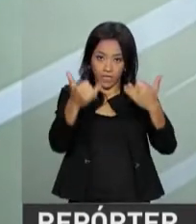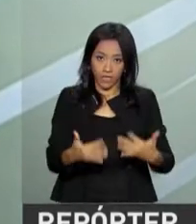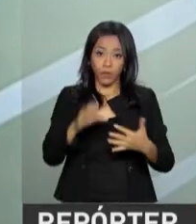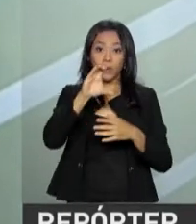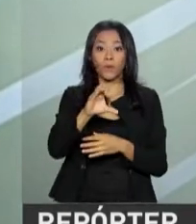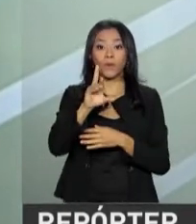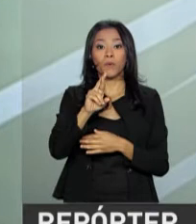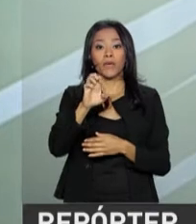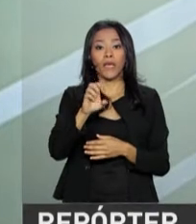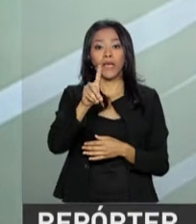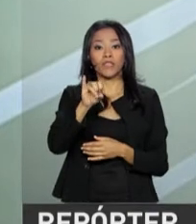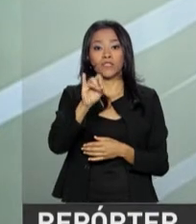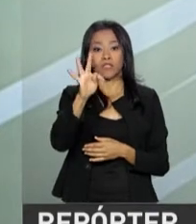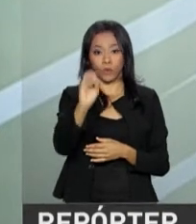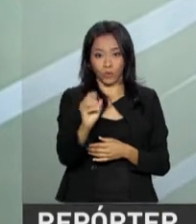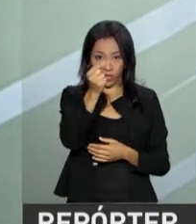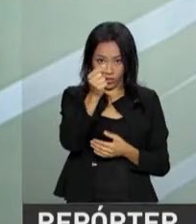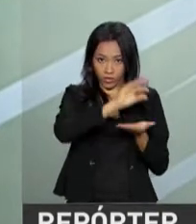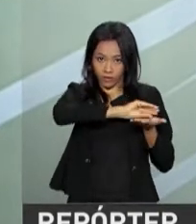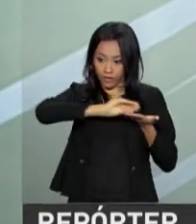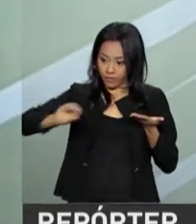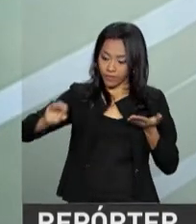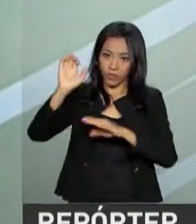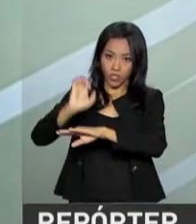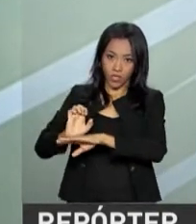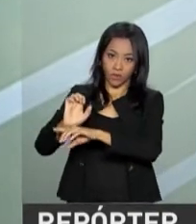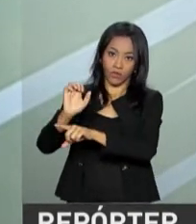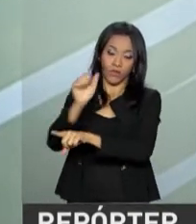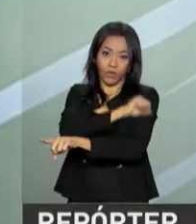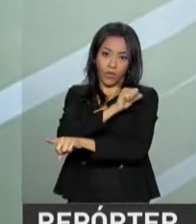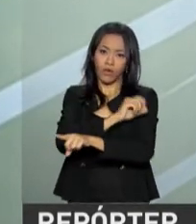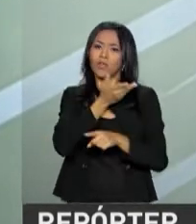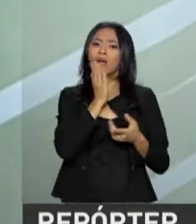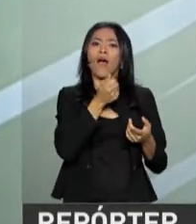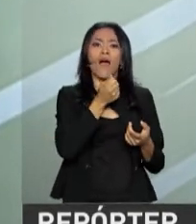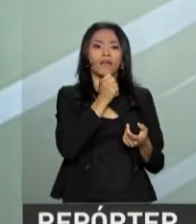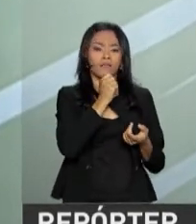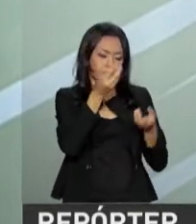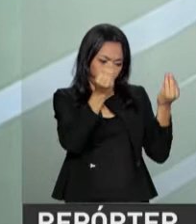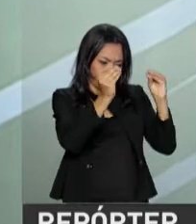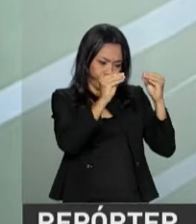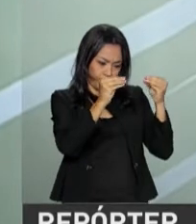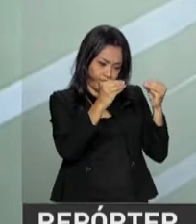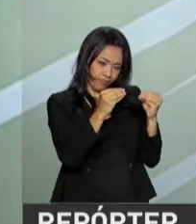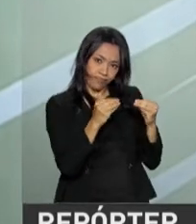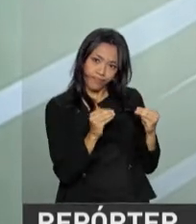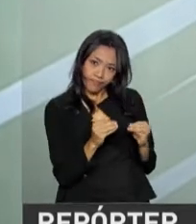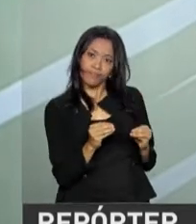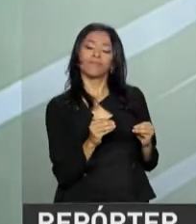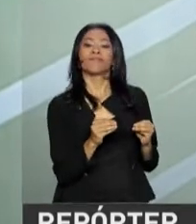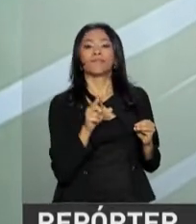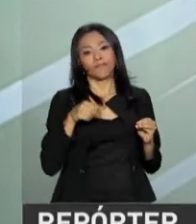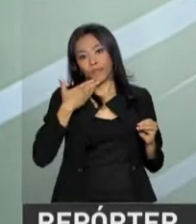que vai ser uma medida provisória, ele está em elaboração, né, por enquanto, na Presidência da República, que é o solicitante